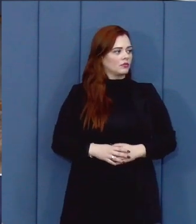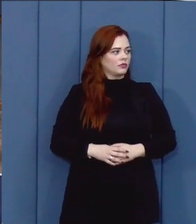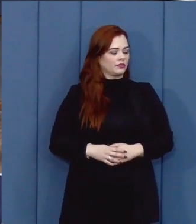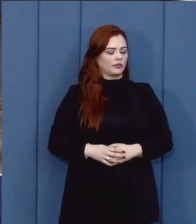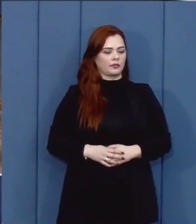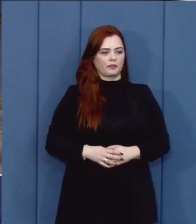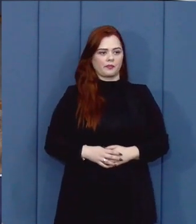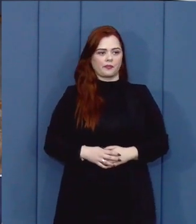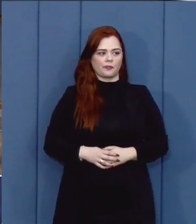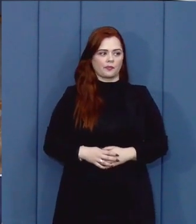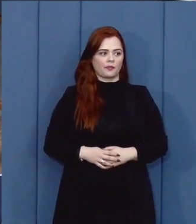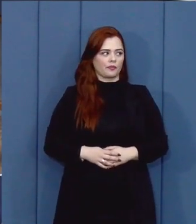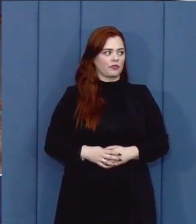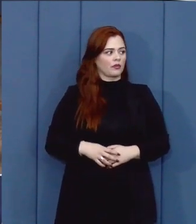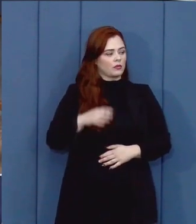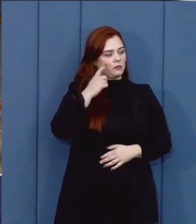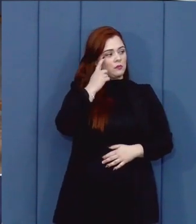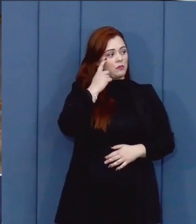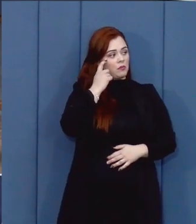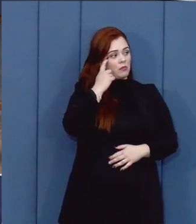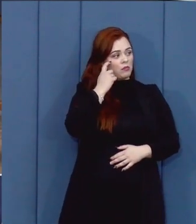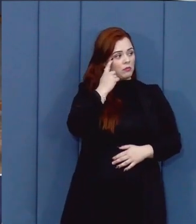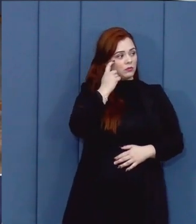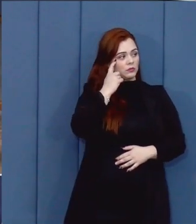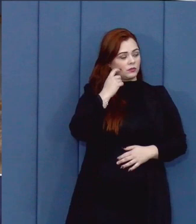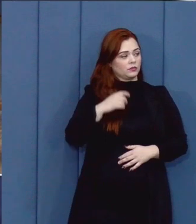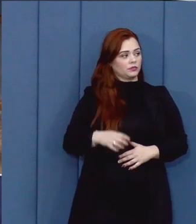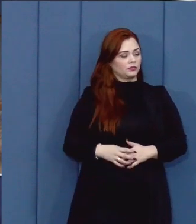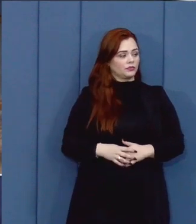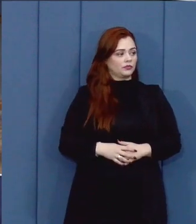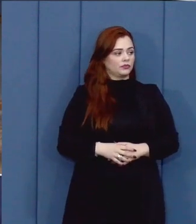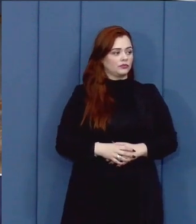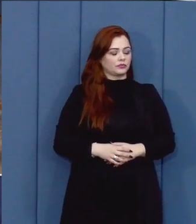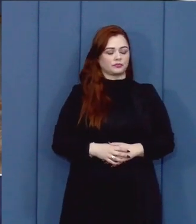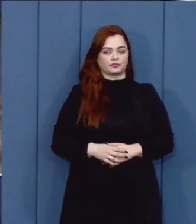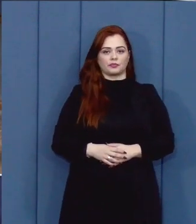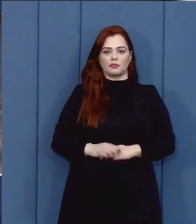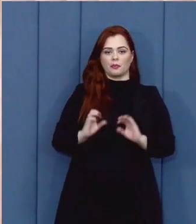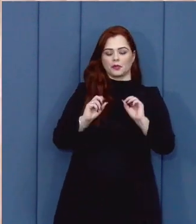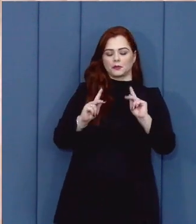Tá. Aqui, né? Esse aqui. Bem,